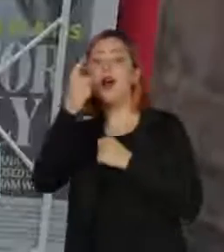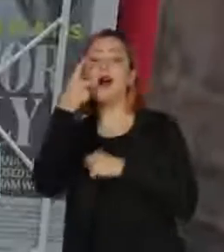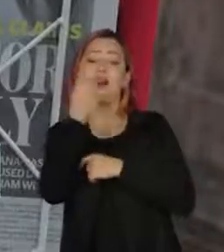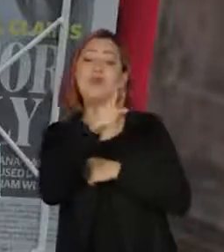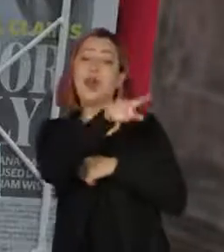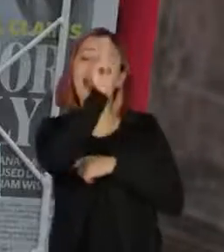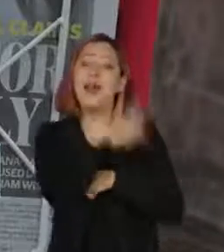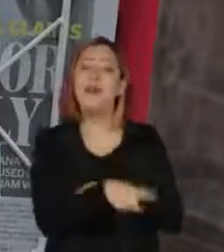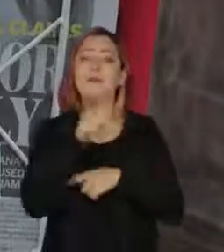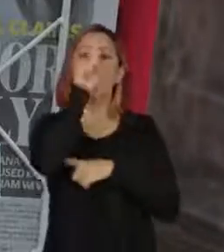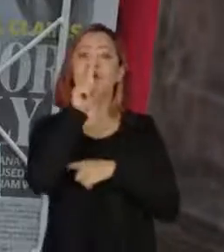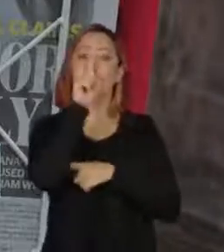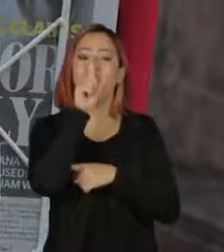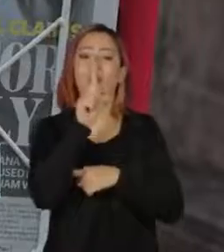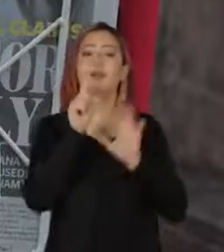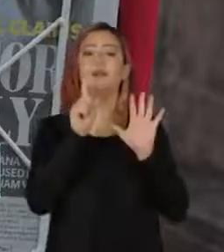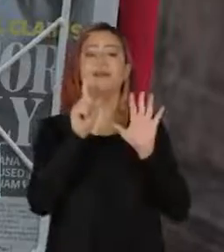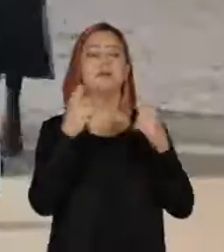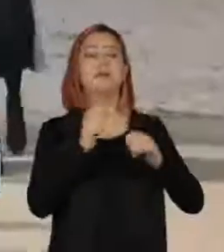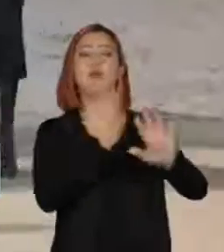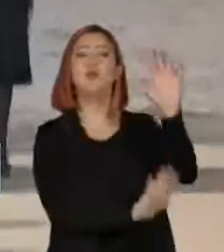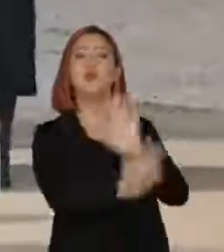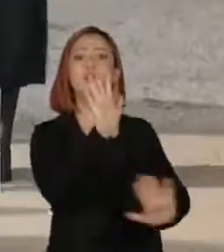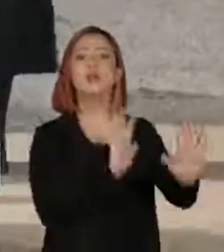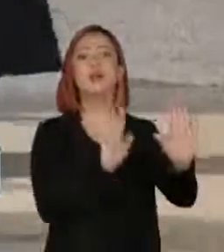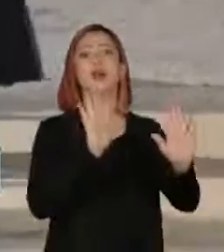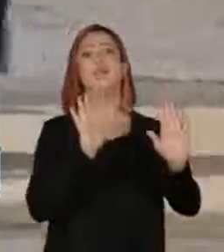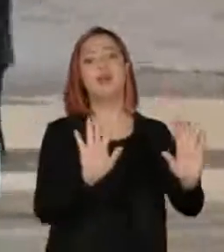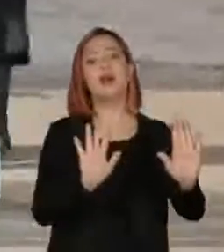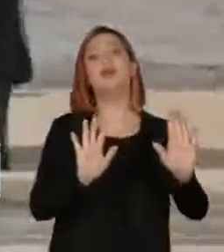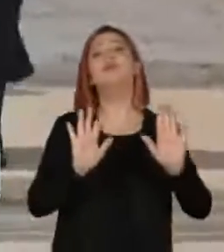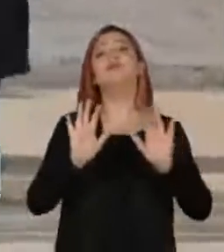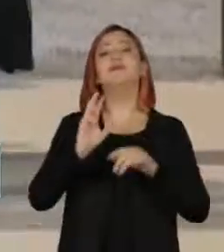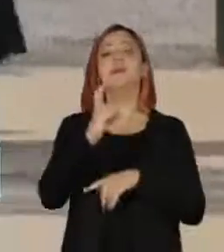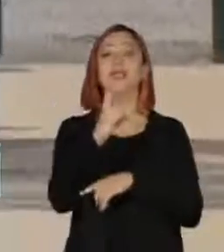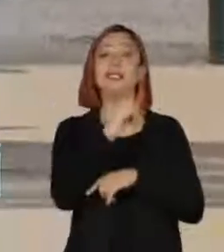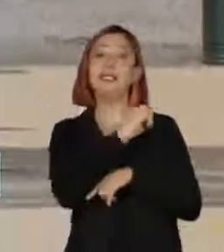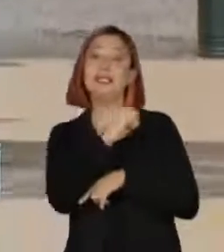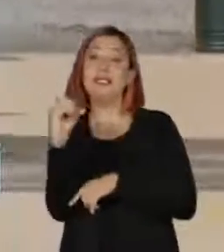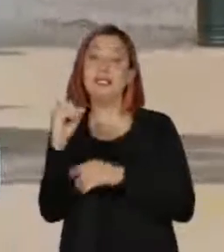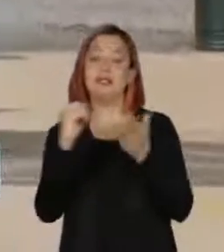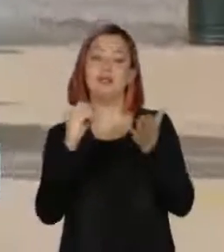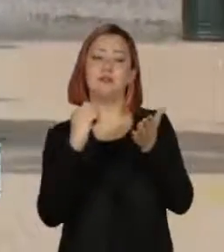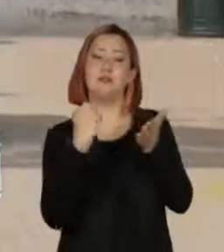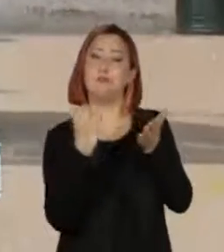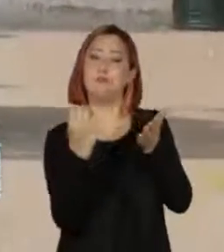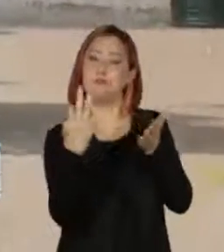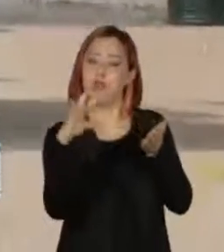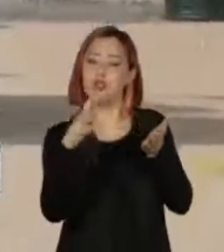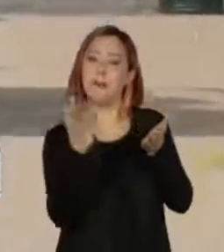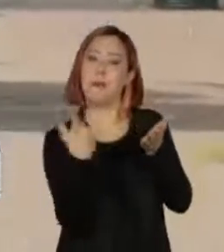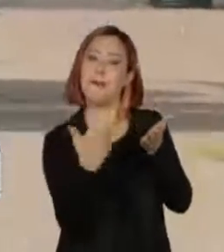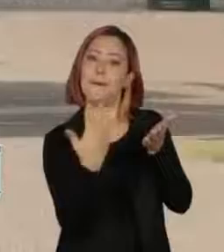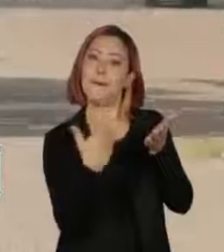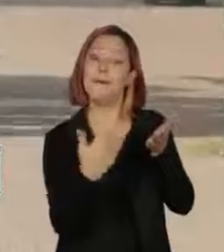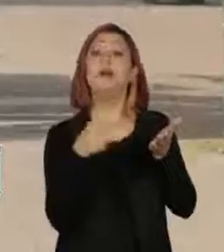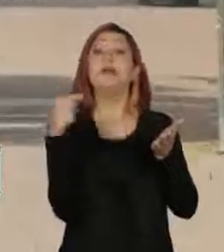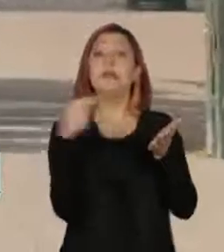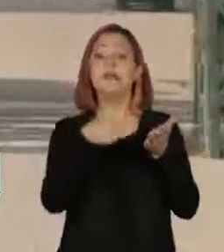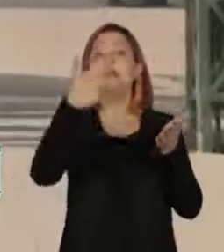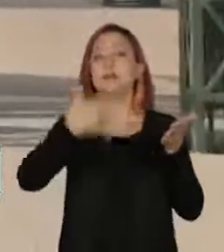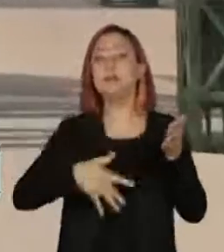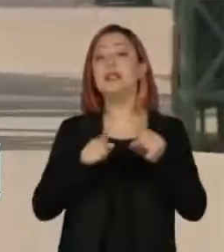tabloides para tê-los como Aliados as mais de 500 páginas também contam que o irmão chegou